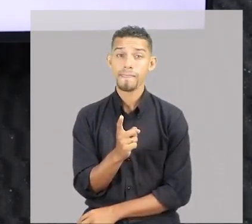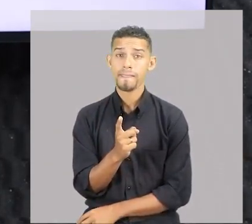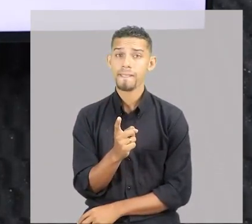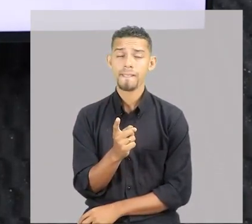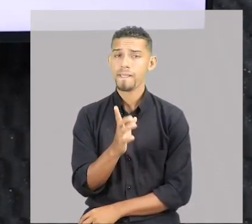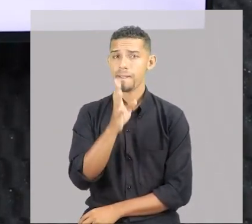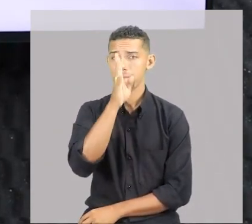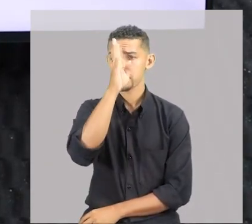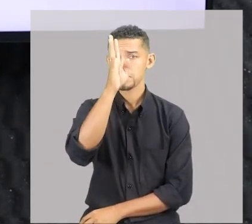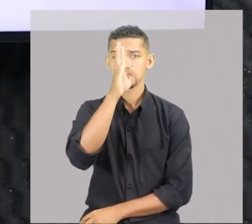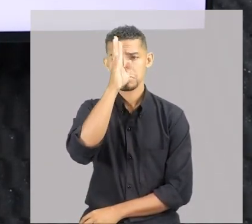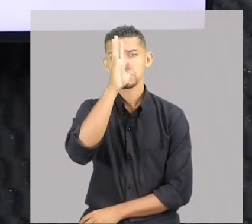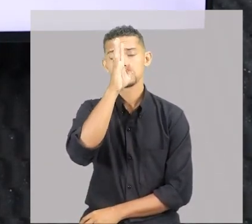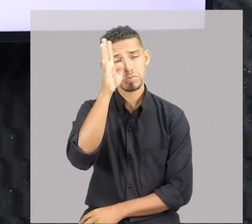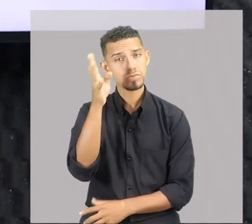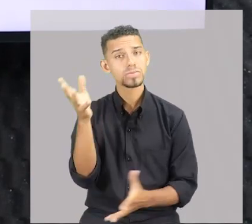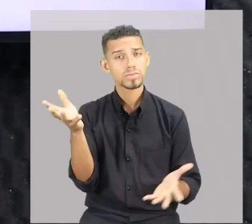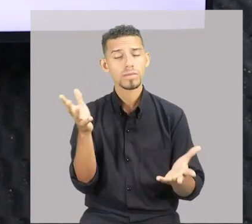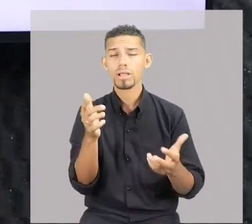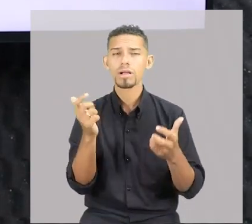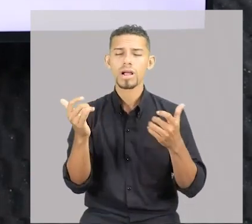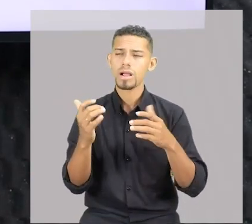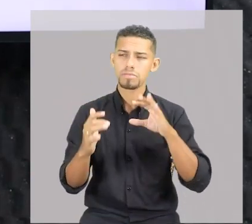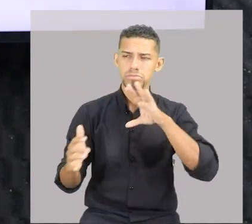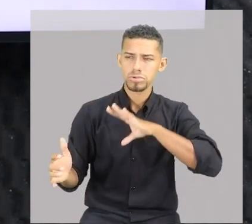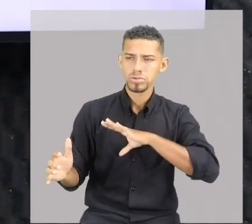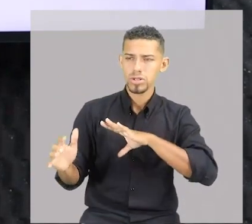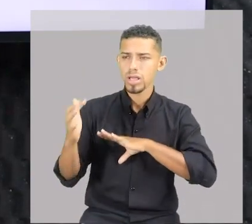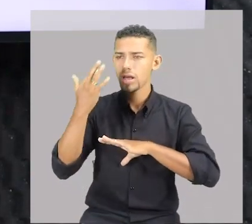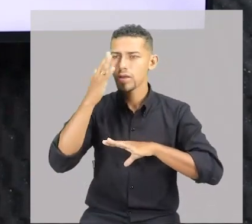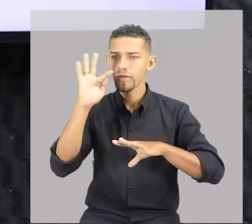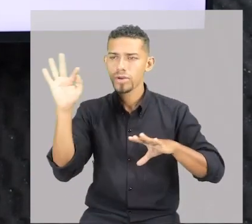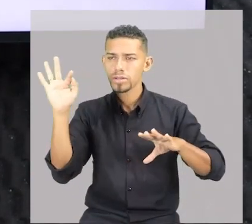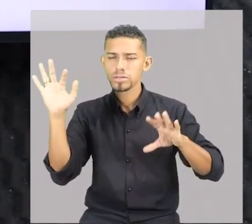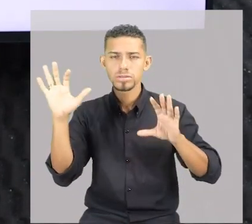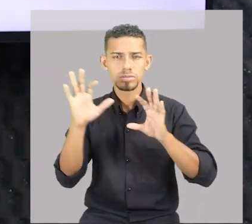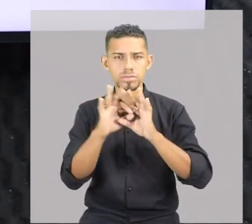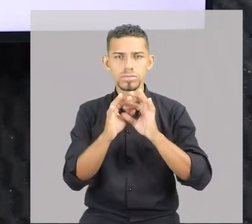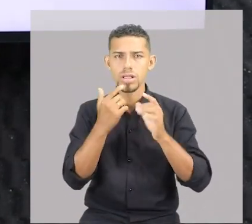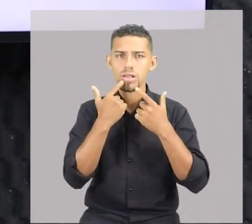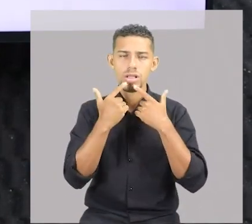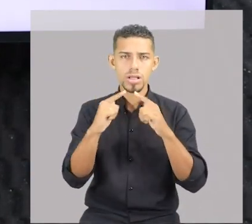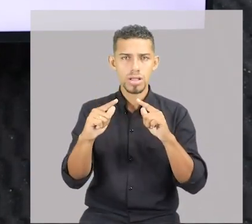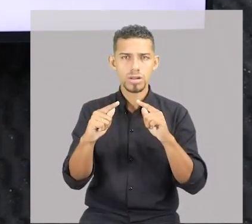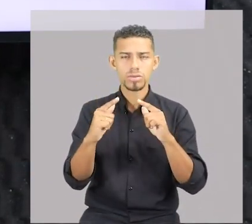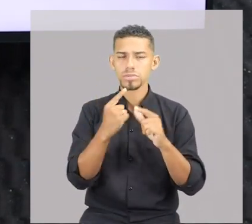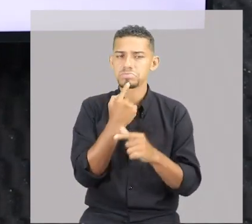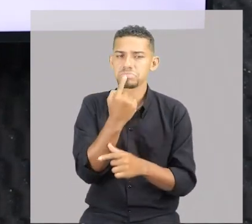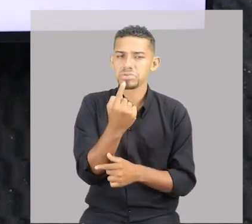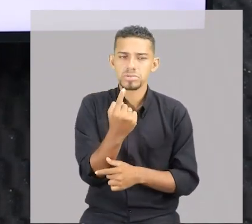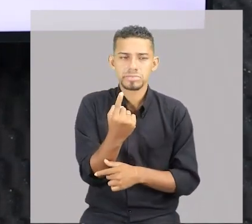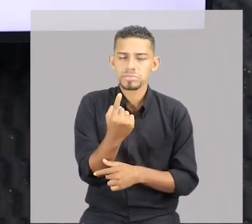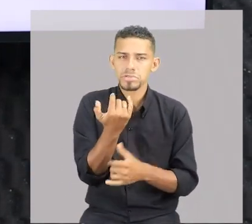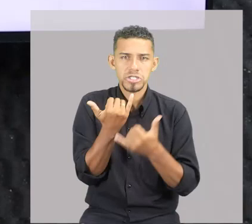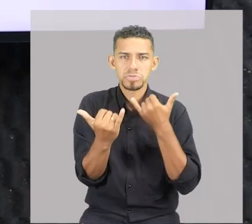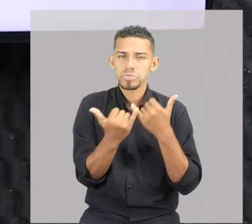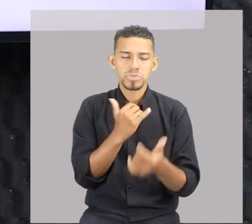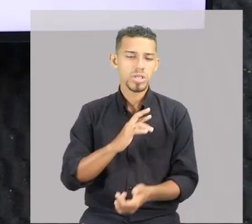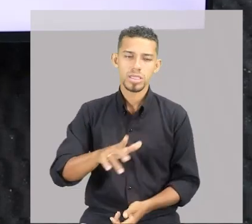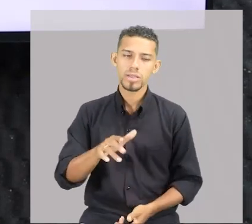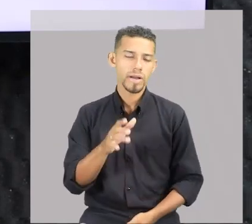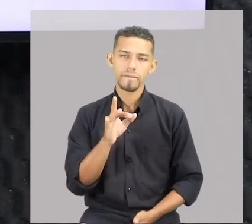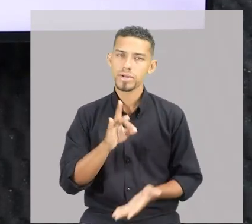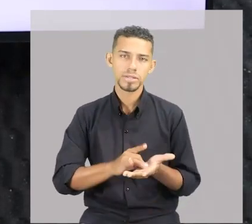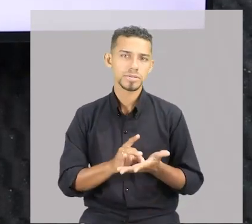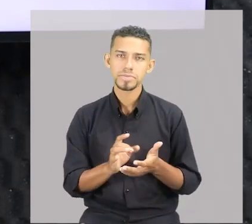já exagerou. Dizer que português e francês são línguas muito próximas, muito semelhantes, não é